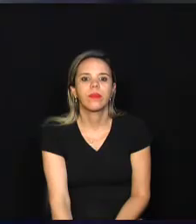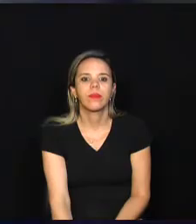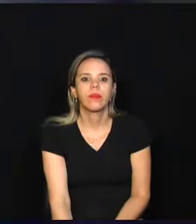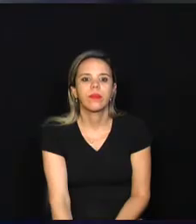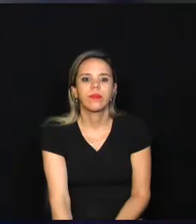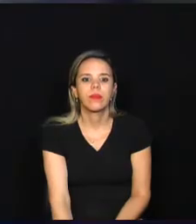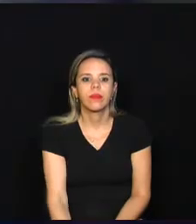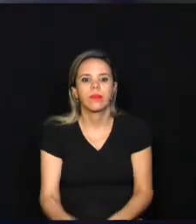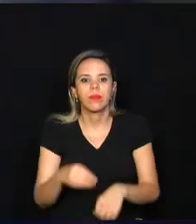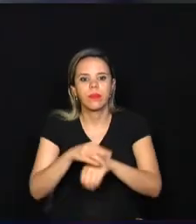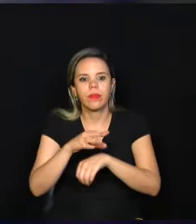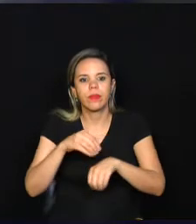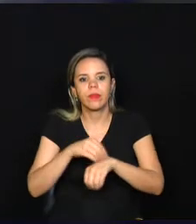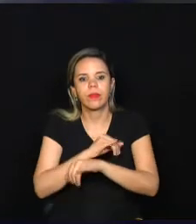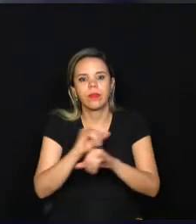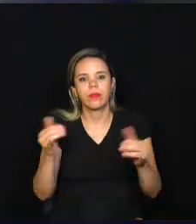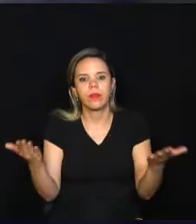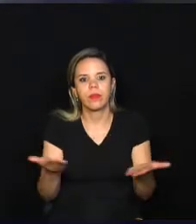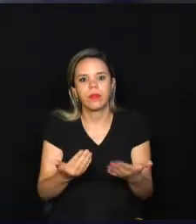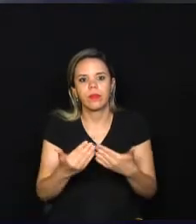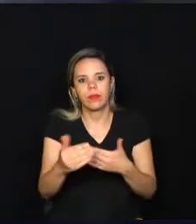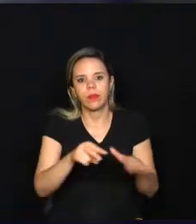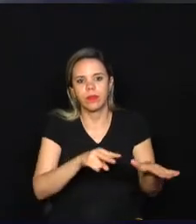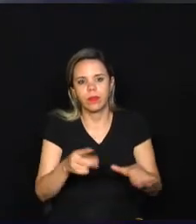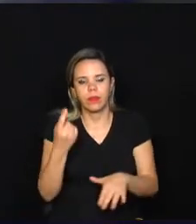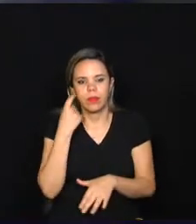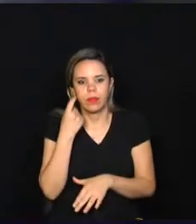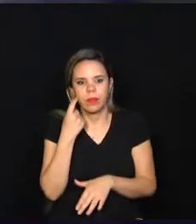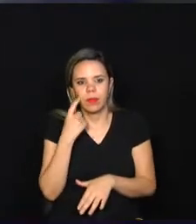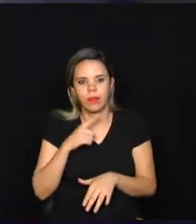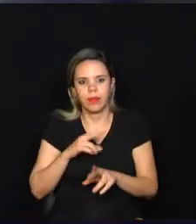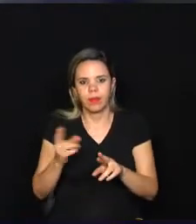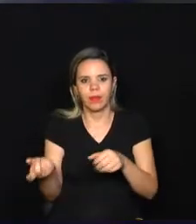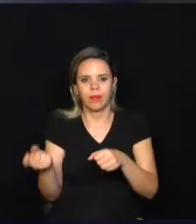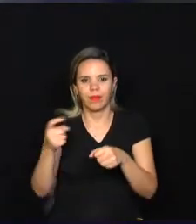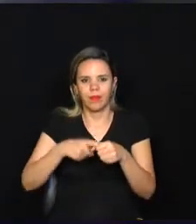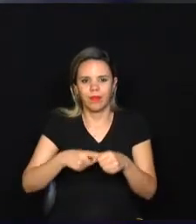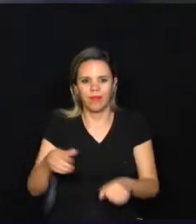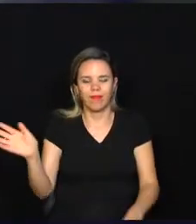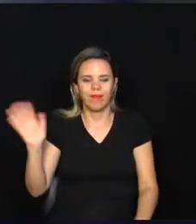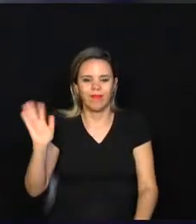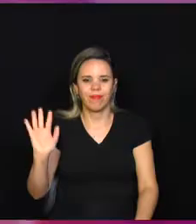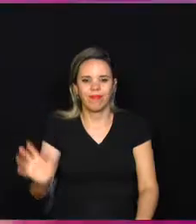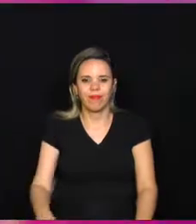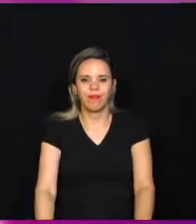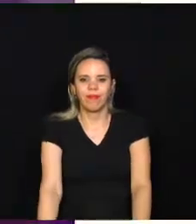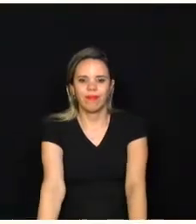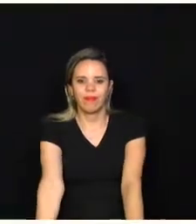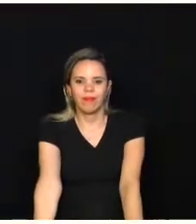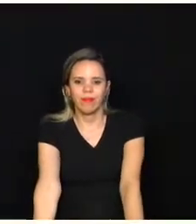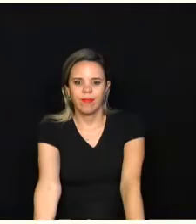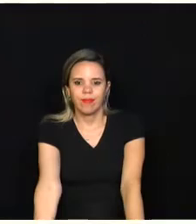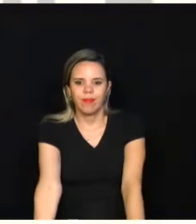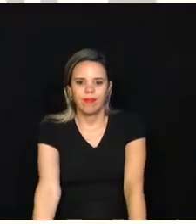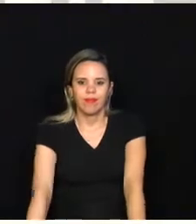E essas foram as dicas de hoje. Na próxima sexta-feira eu estou de volta. Até mais. Tchau, tchau.